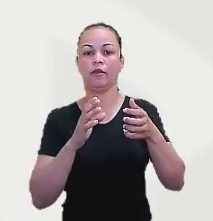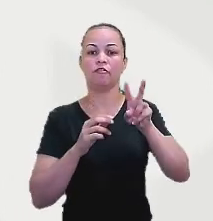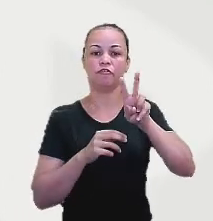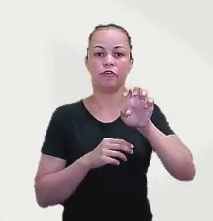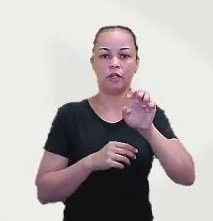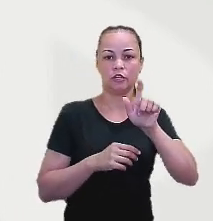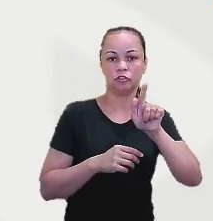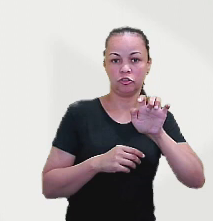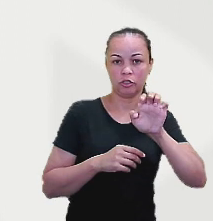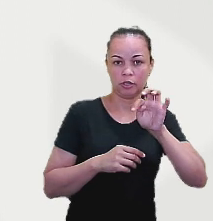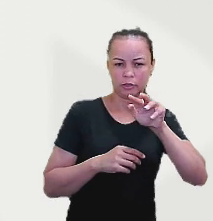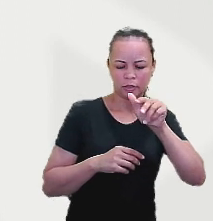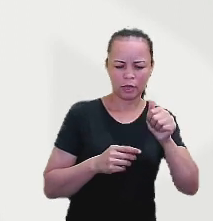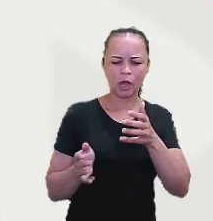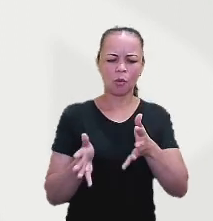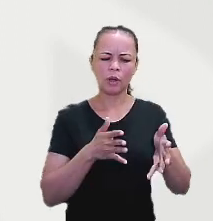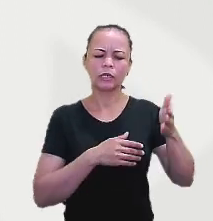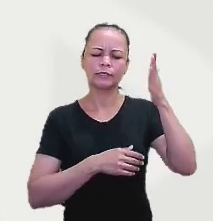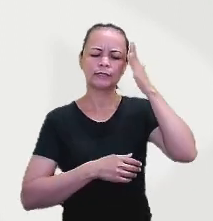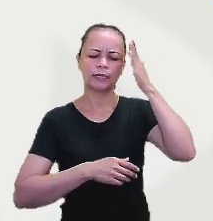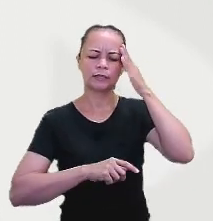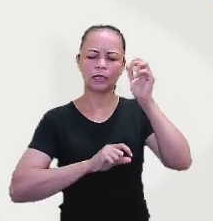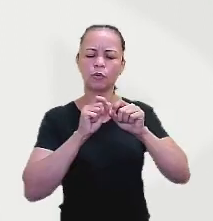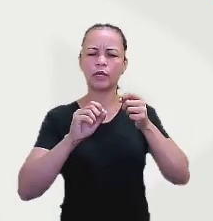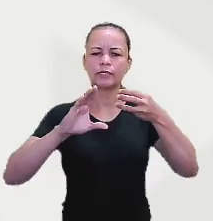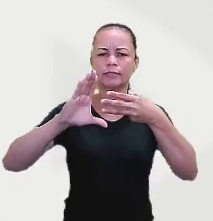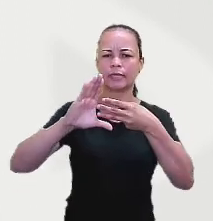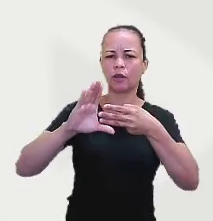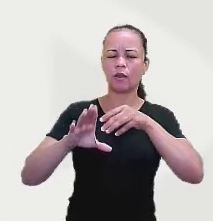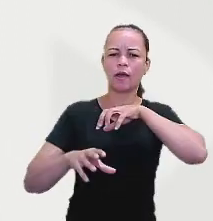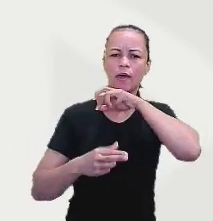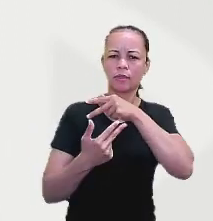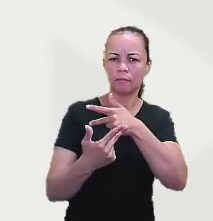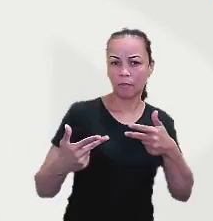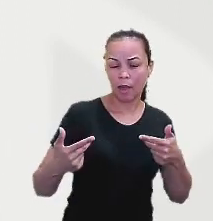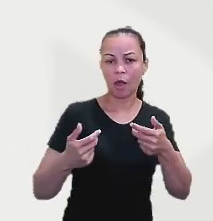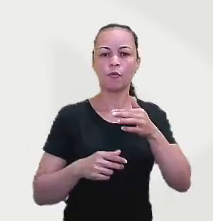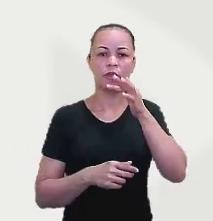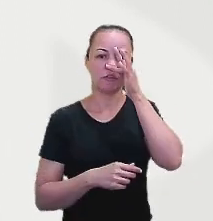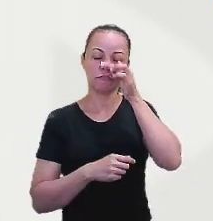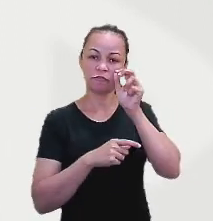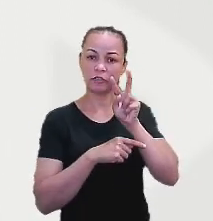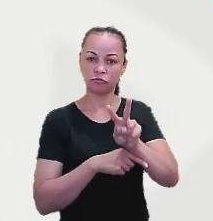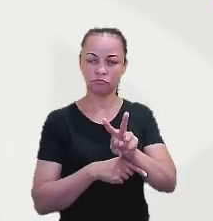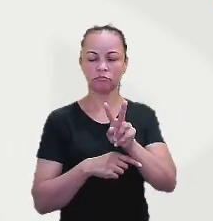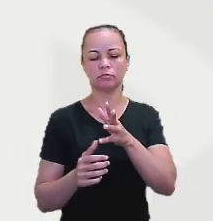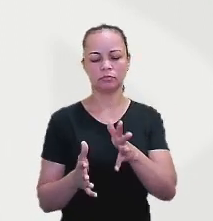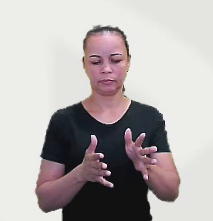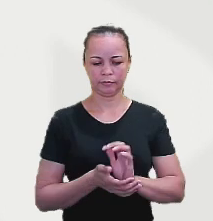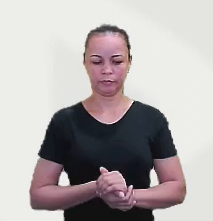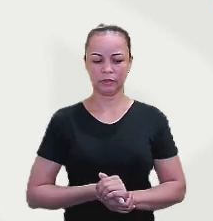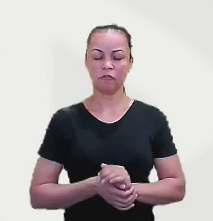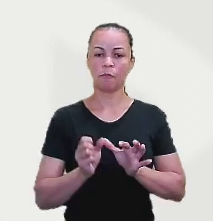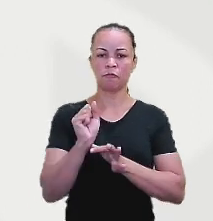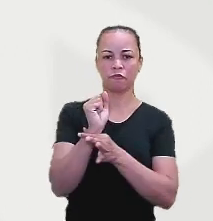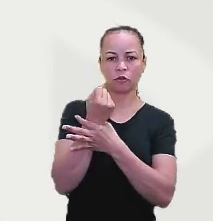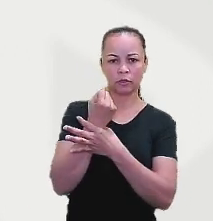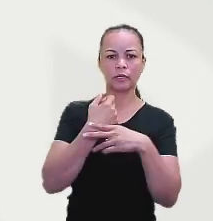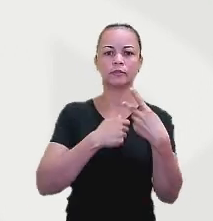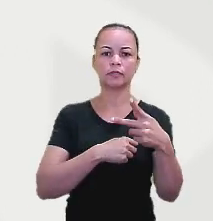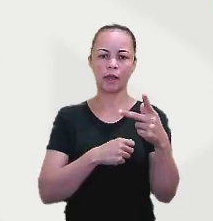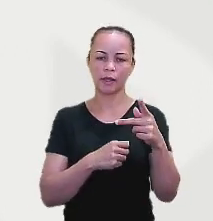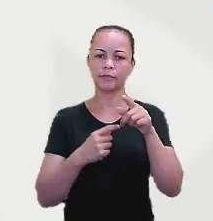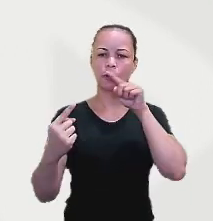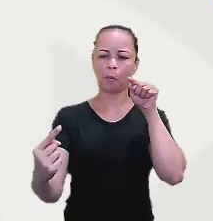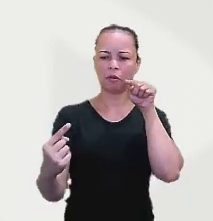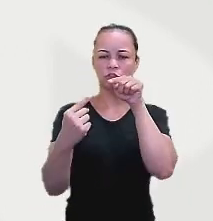possa diferenciar e entender o que é uma célula animal e o que é uma célula vegetal. Então, vamos fortalecer esse objetivo.